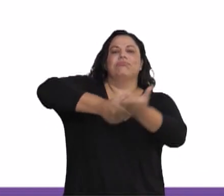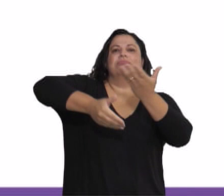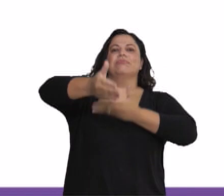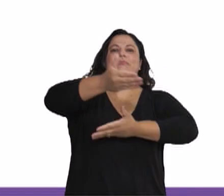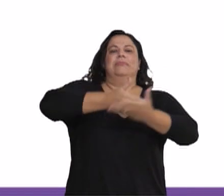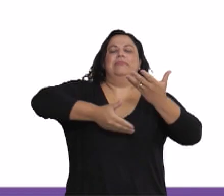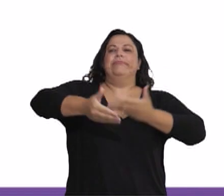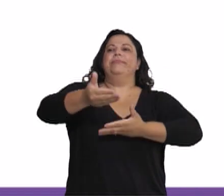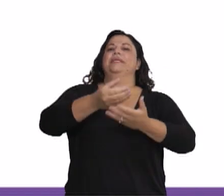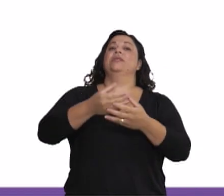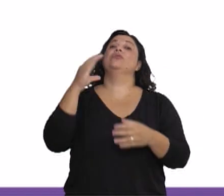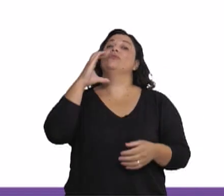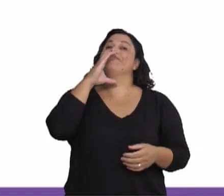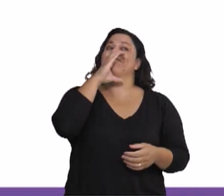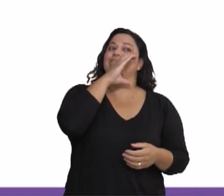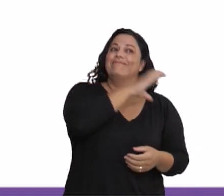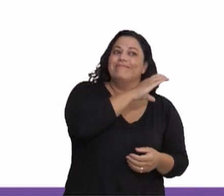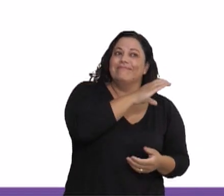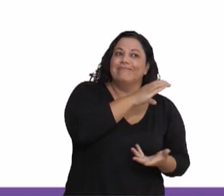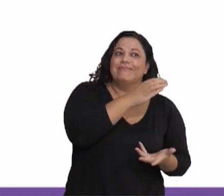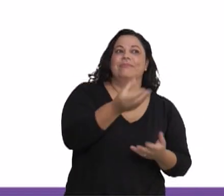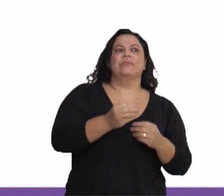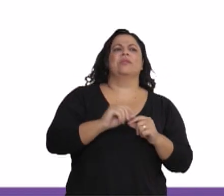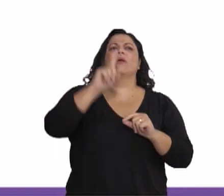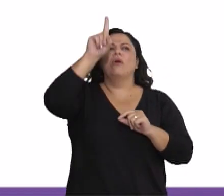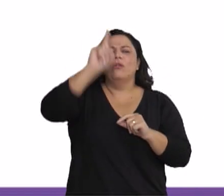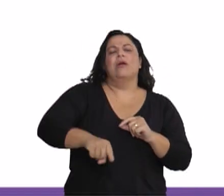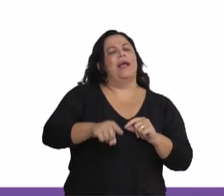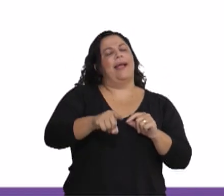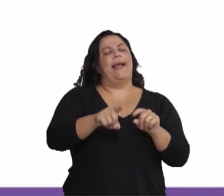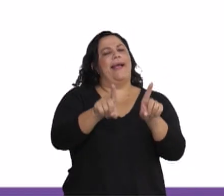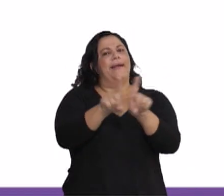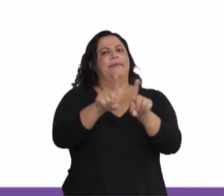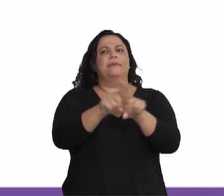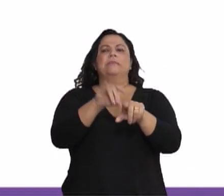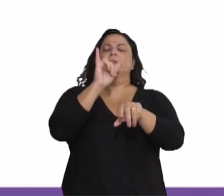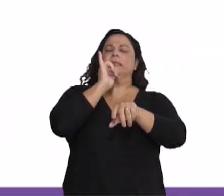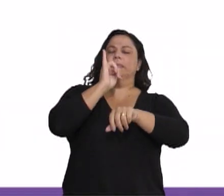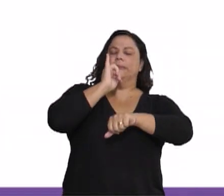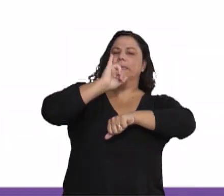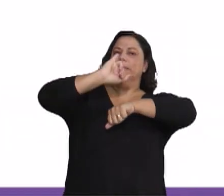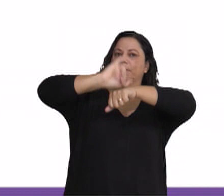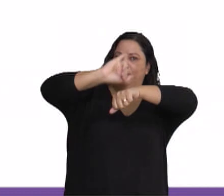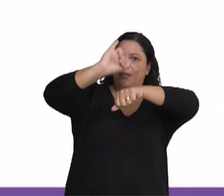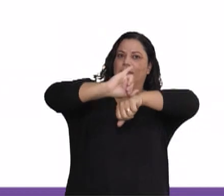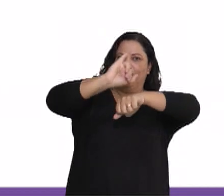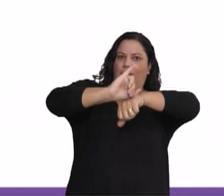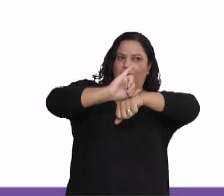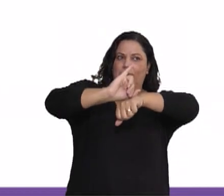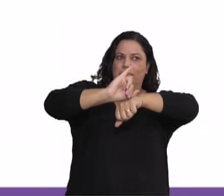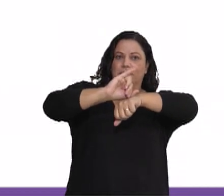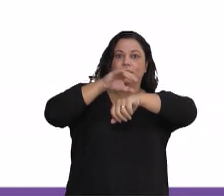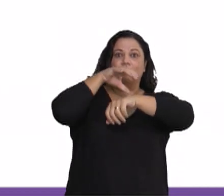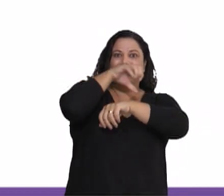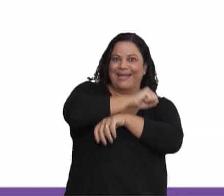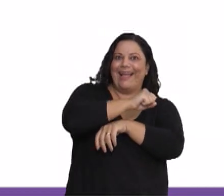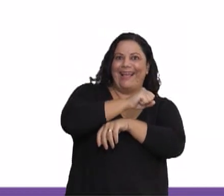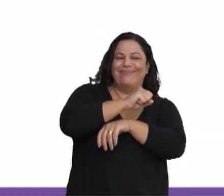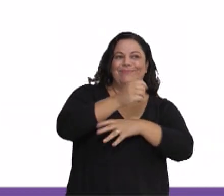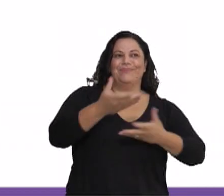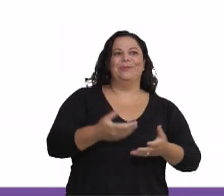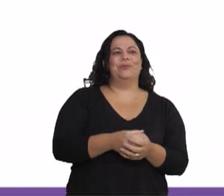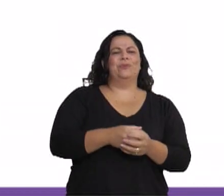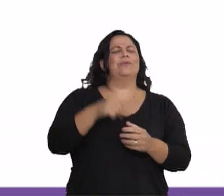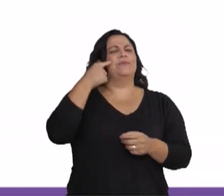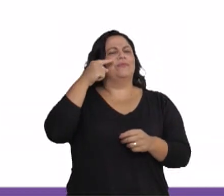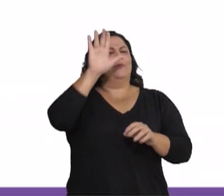considerados condutores térmicos. Por exemplo, os metais são considerados bons condutores. Trouxe aqui para vocês algumas imagens com